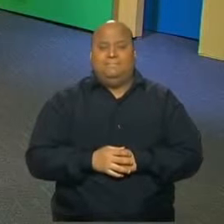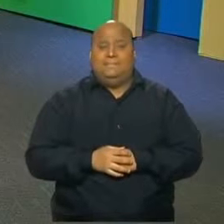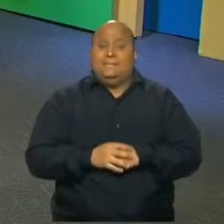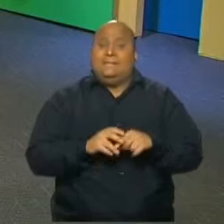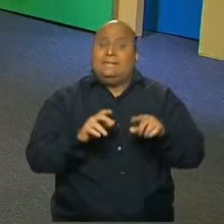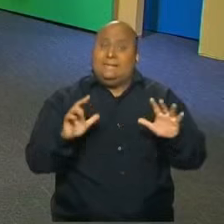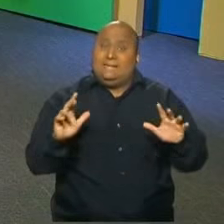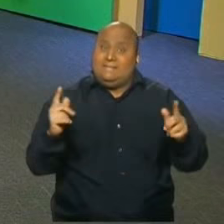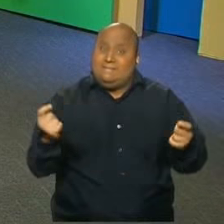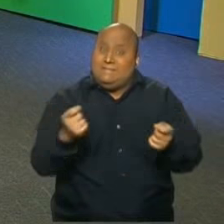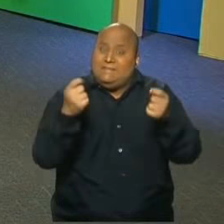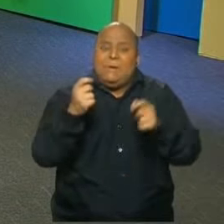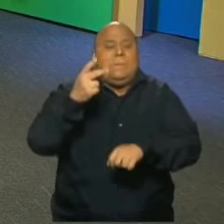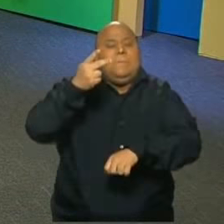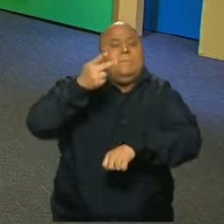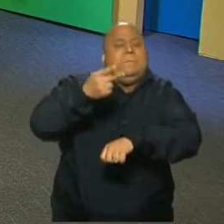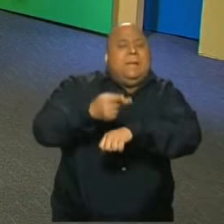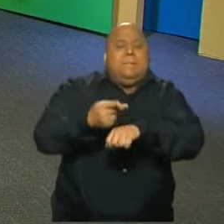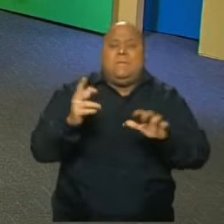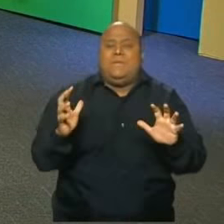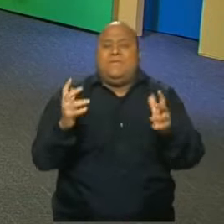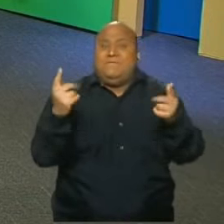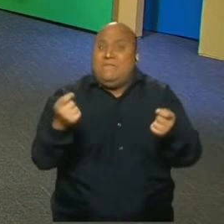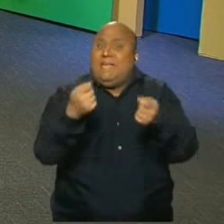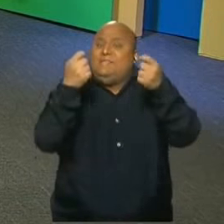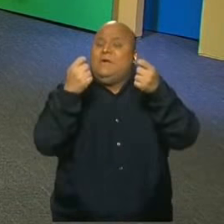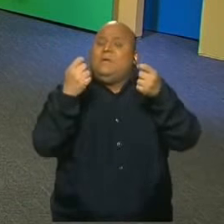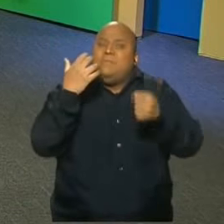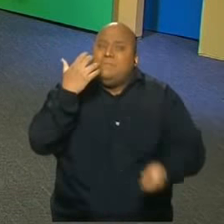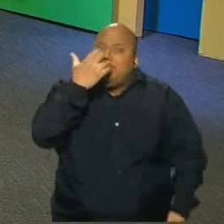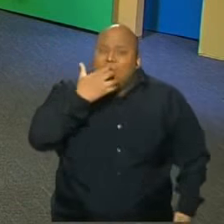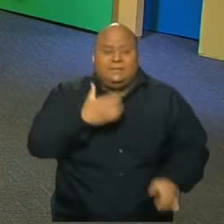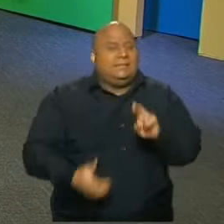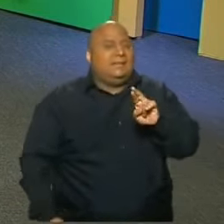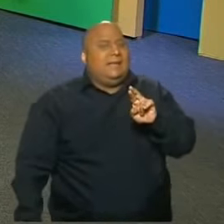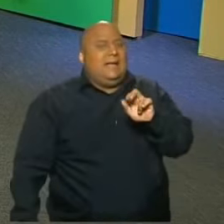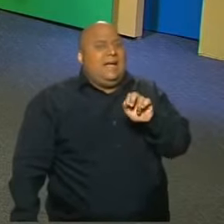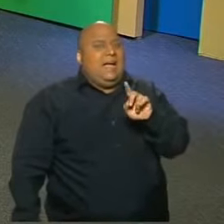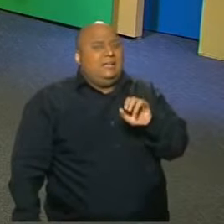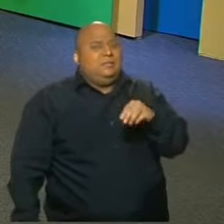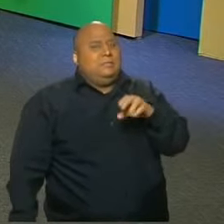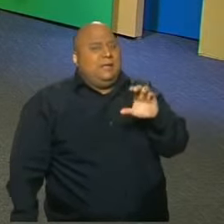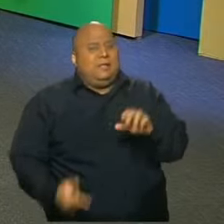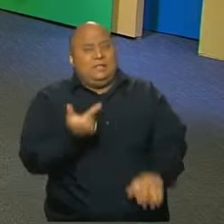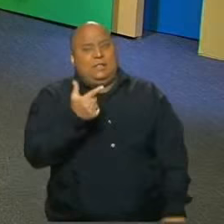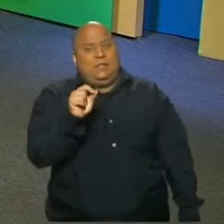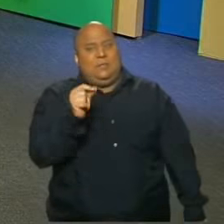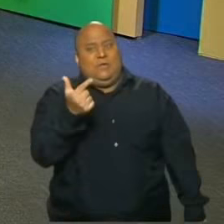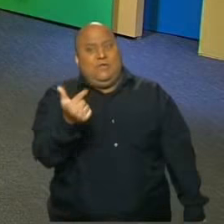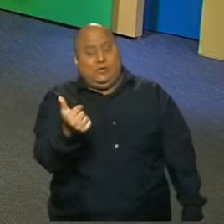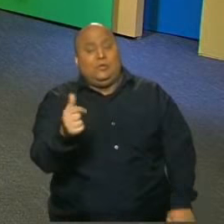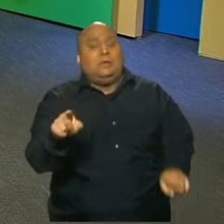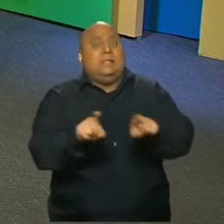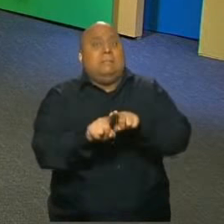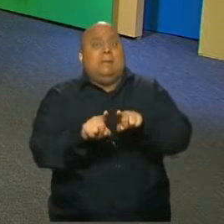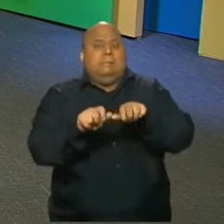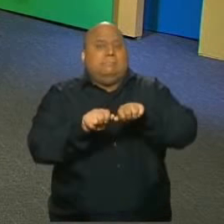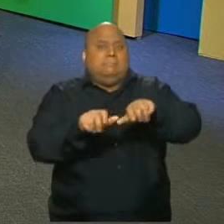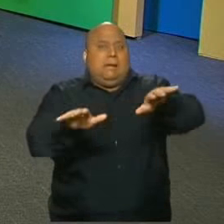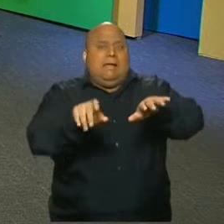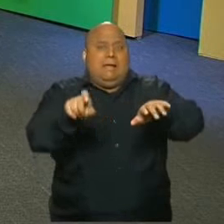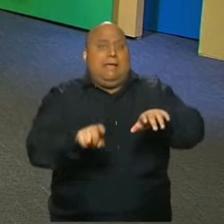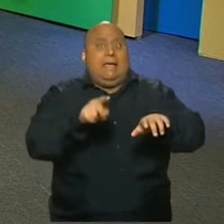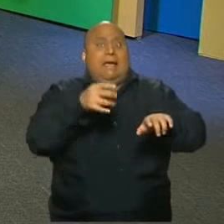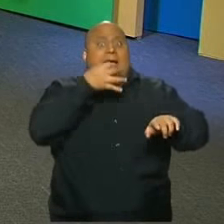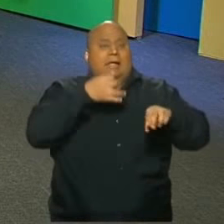Este é o evento de premiação do Festival de Música Rádio MEC 2021. Que está sendo transmitido, Bia, pela